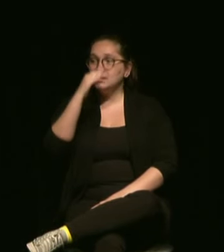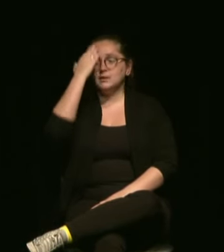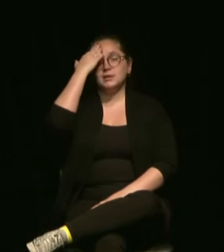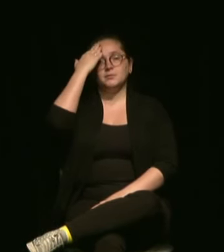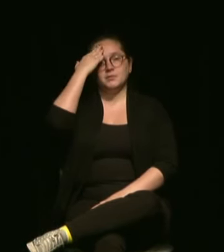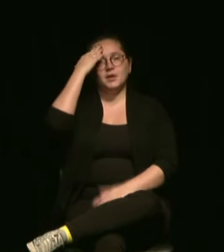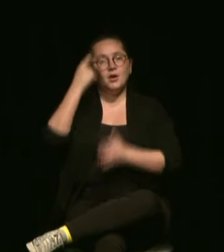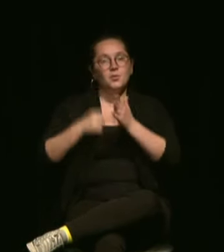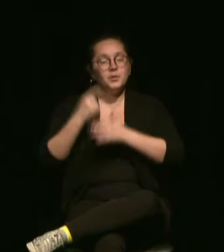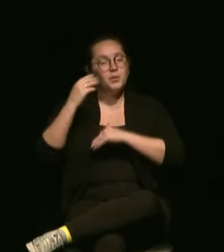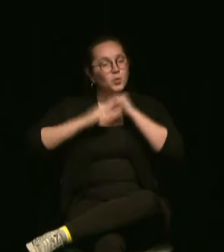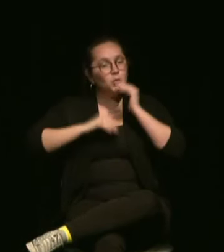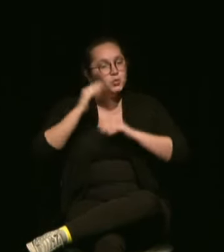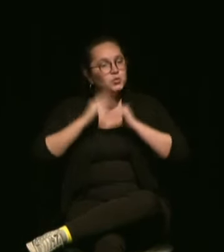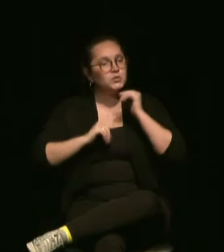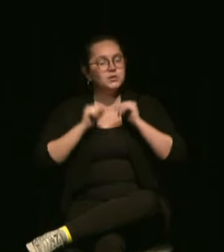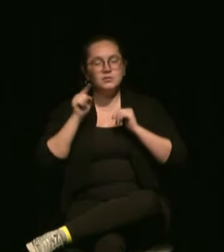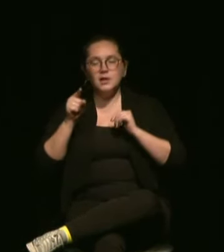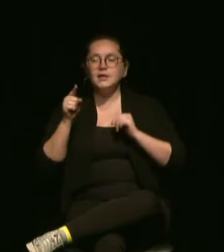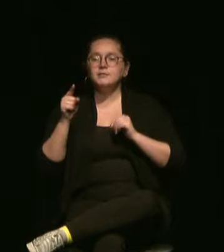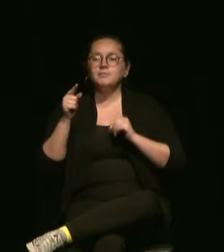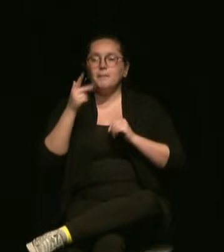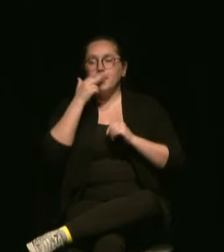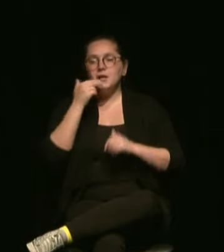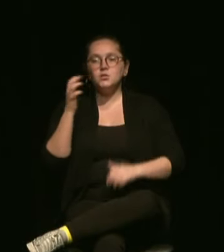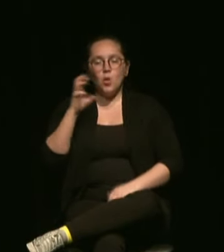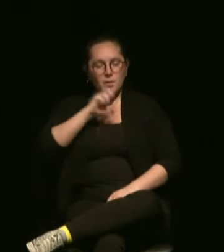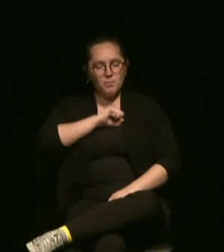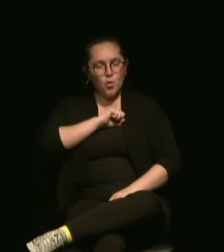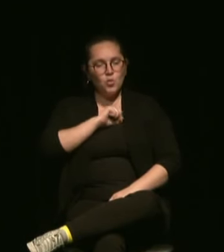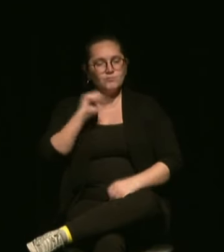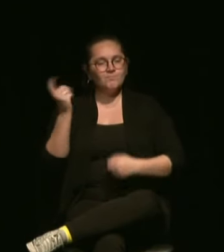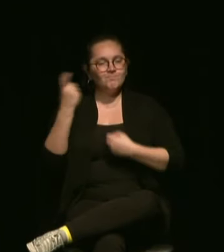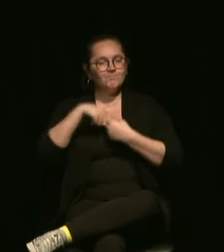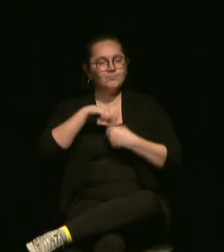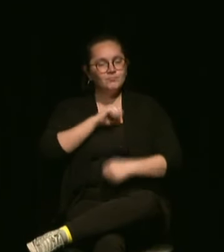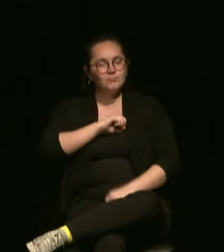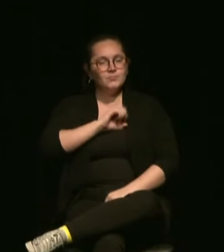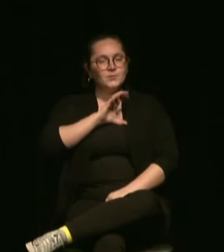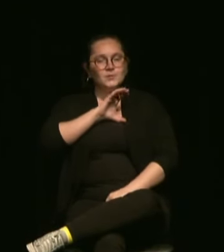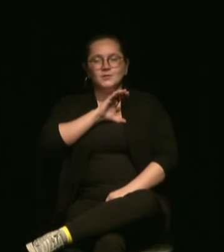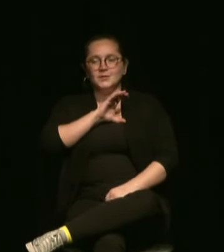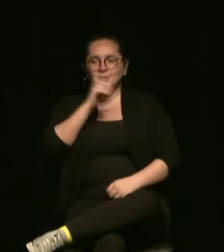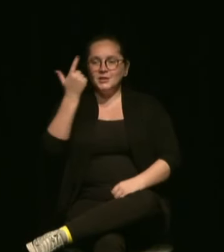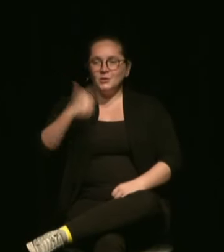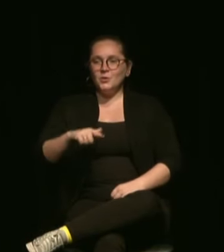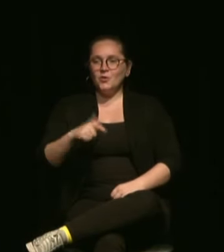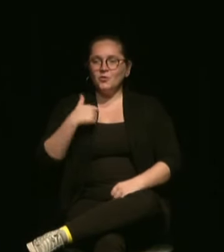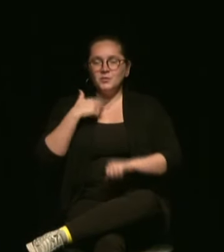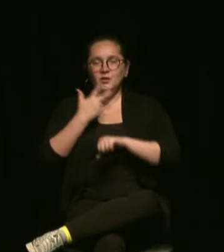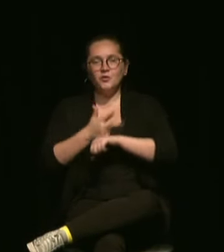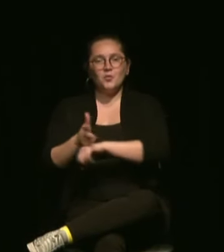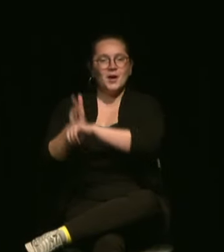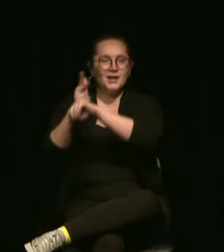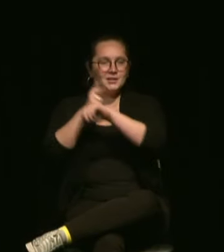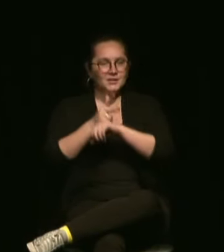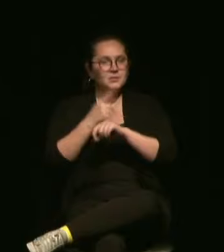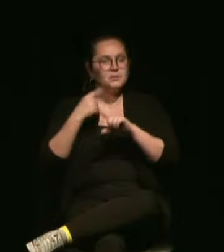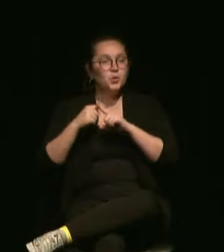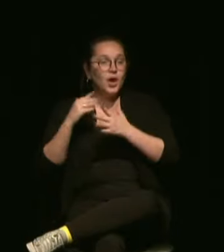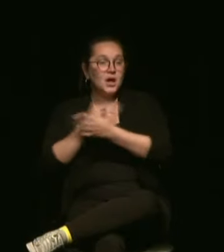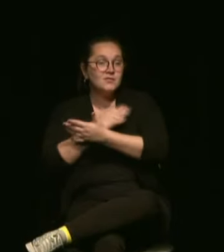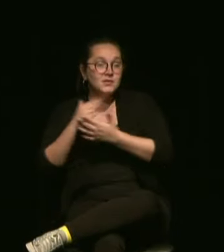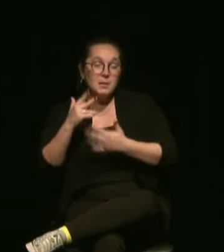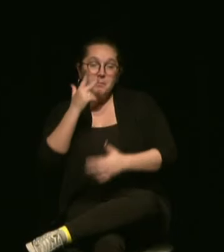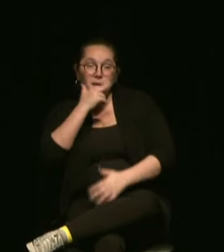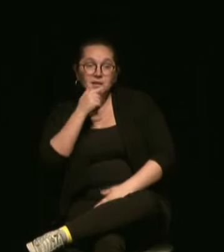Coutinho recuperasse o amor pela filmagem, coisa que ele havia, de certa maneira,